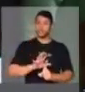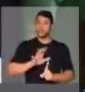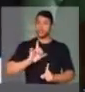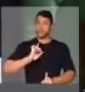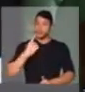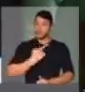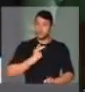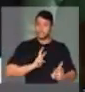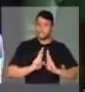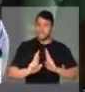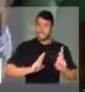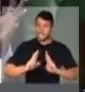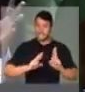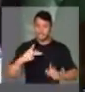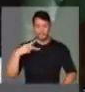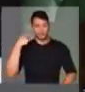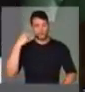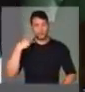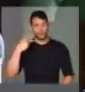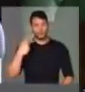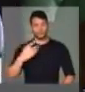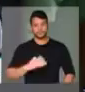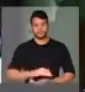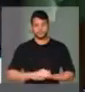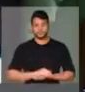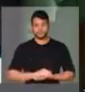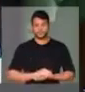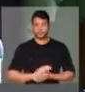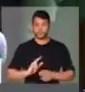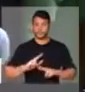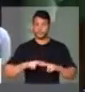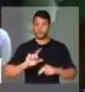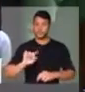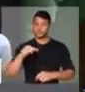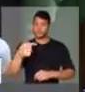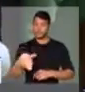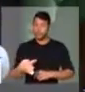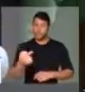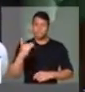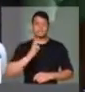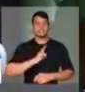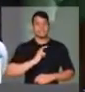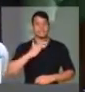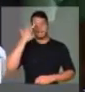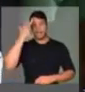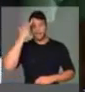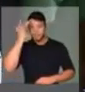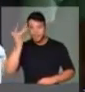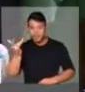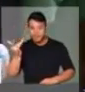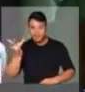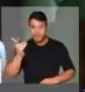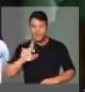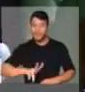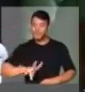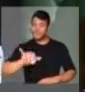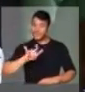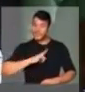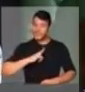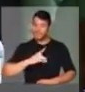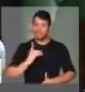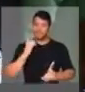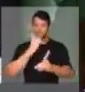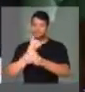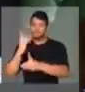relação política. Até porque, depois de hoje, vem amanhã. Nos encontraremos